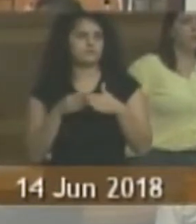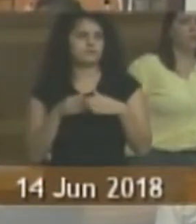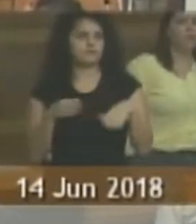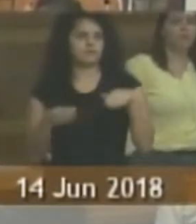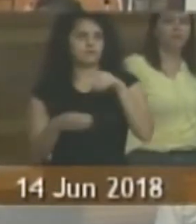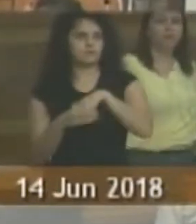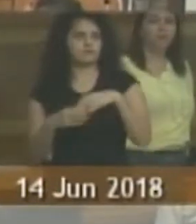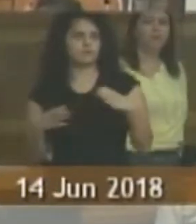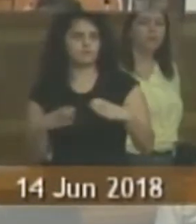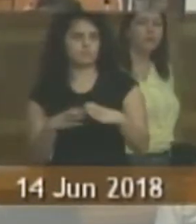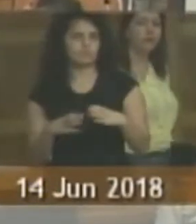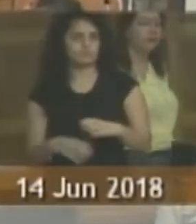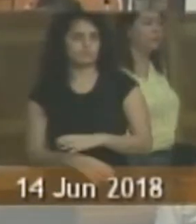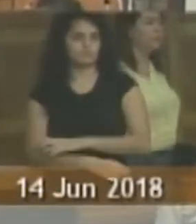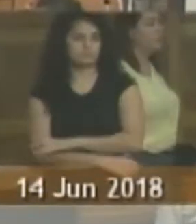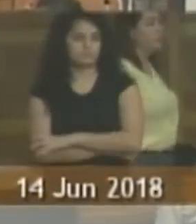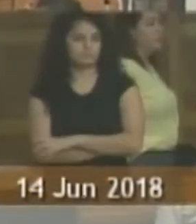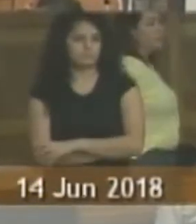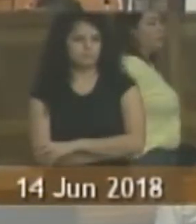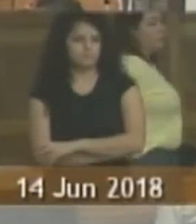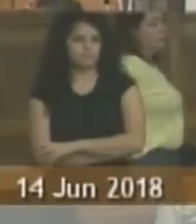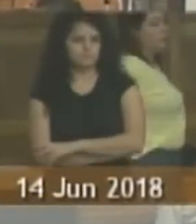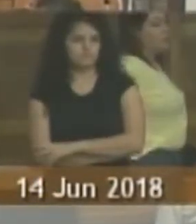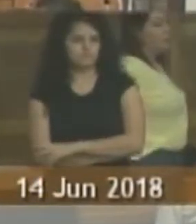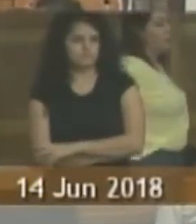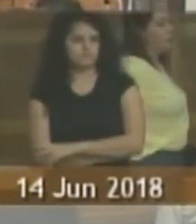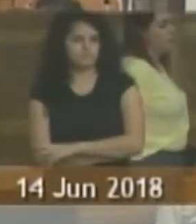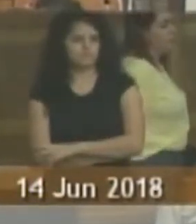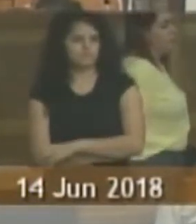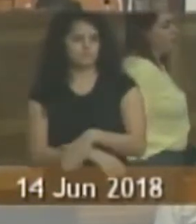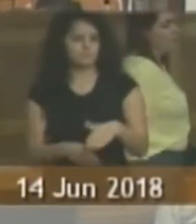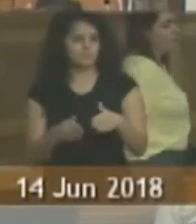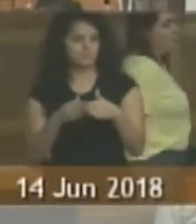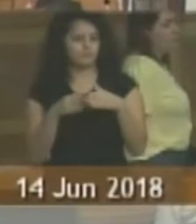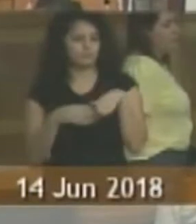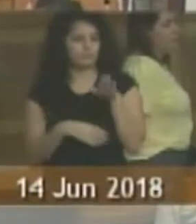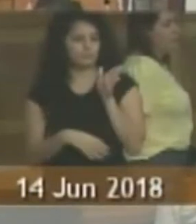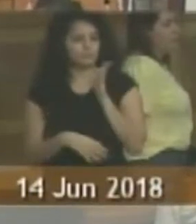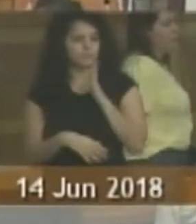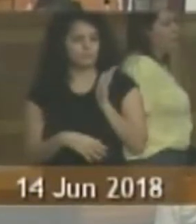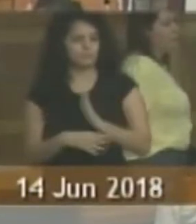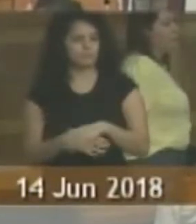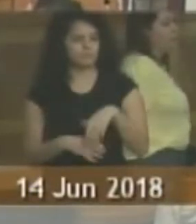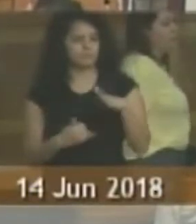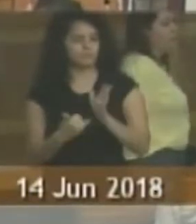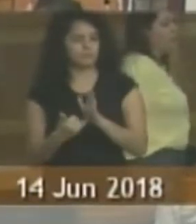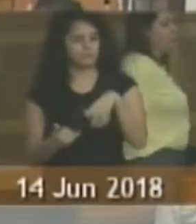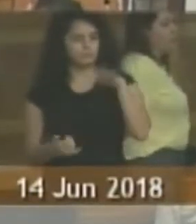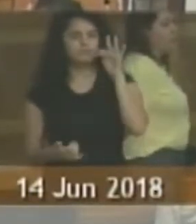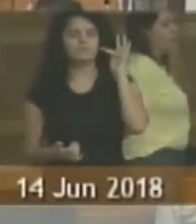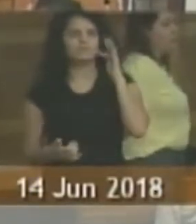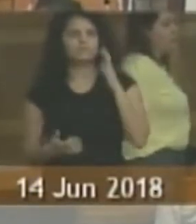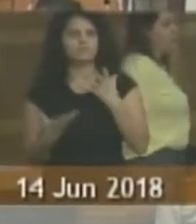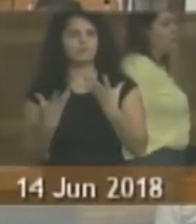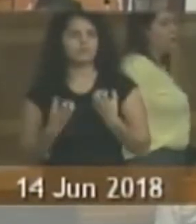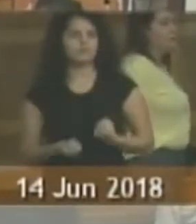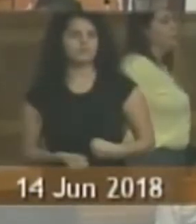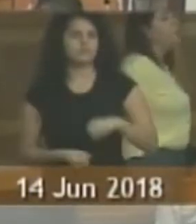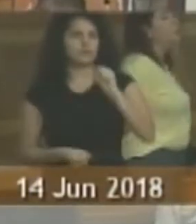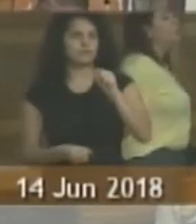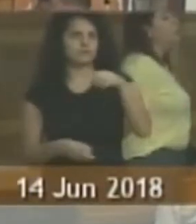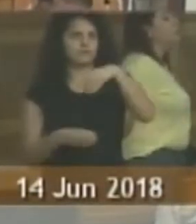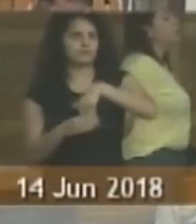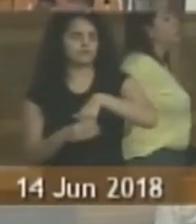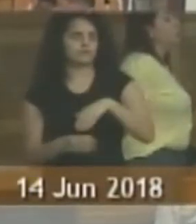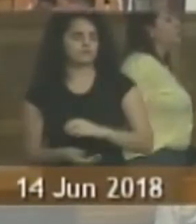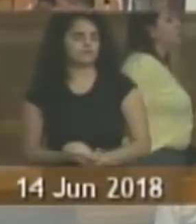da. Ok, vereador. Obrigado. Bem, pedido de urgência do requerimento do vereador Flavinho Araújo, aprovado por 8 votos.